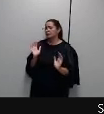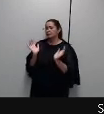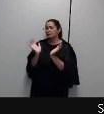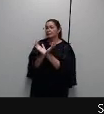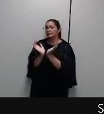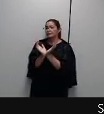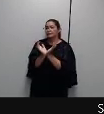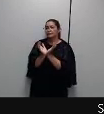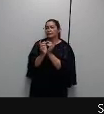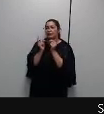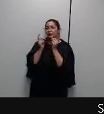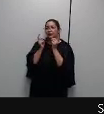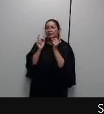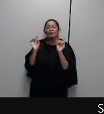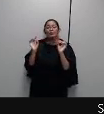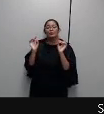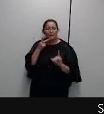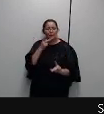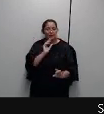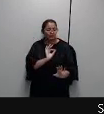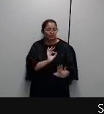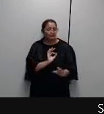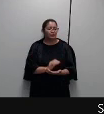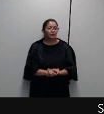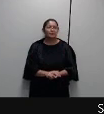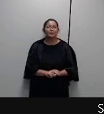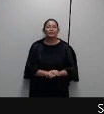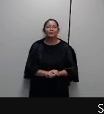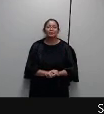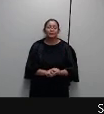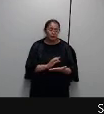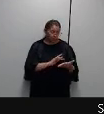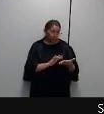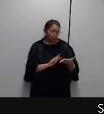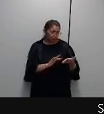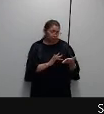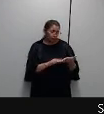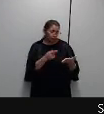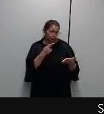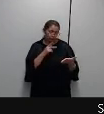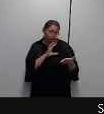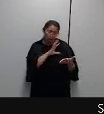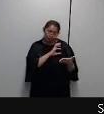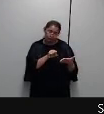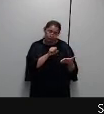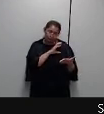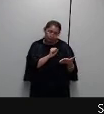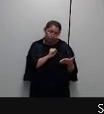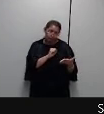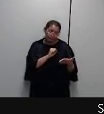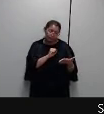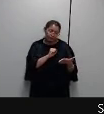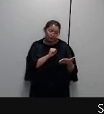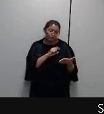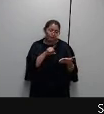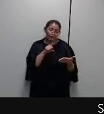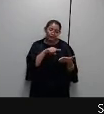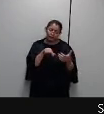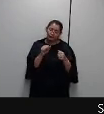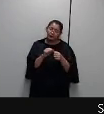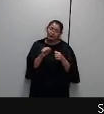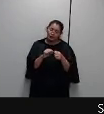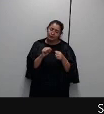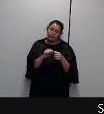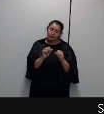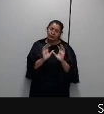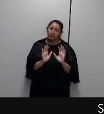palavra sua final Presidente bem rapidinho o cálculo do contador foi elaborado lá segundo os seus roteiros